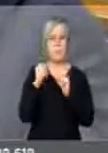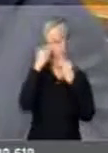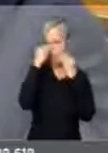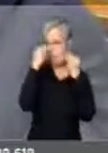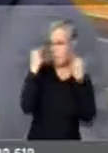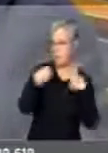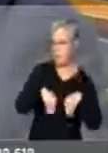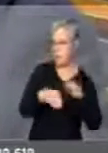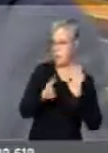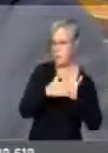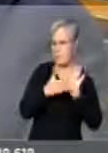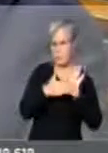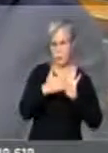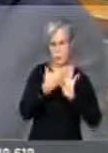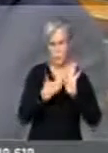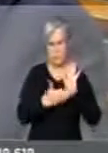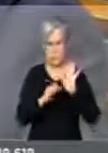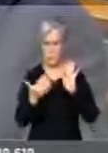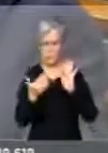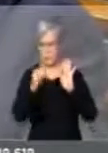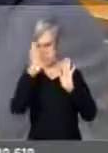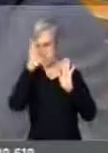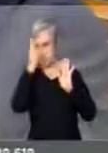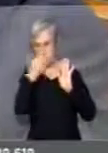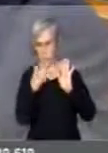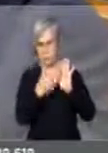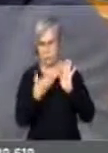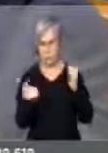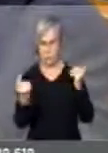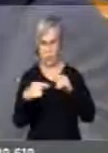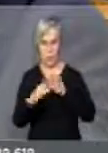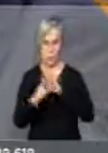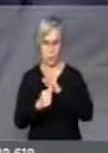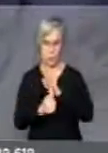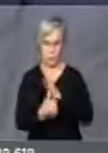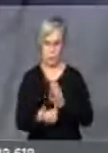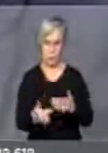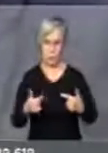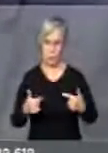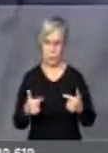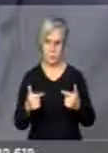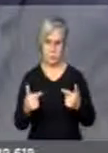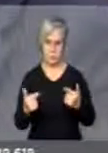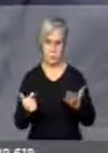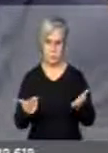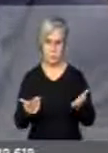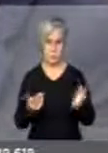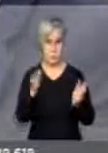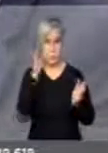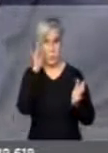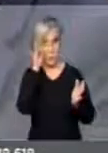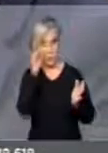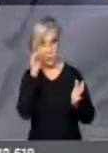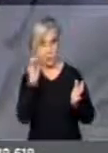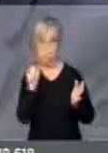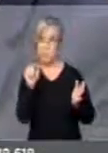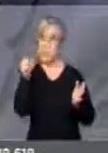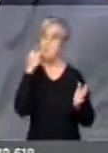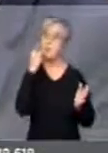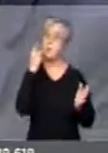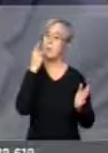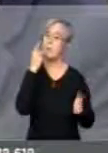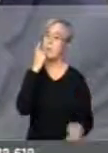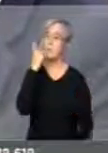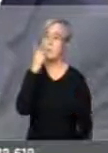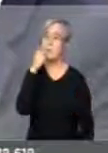das propostas aqui apresentadas das 10 medidas de combate à corrupção. Interessante que, como o deputado Mauro